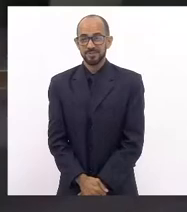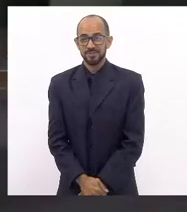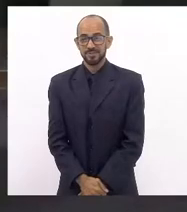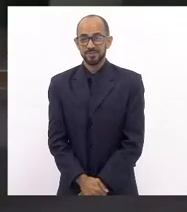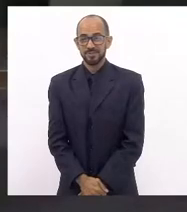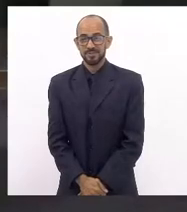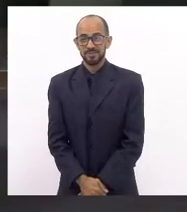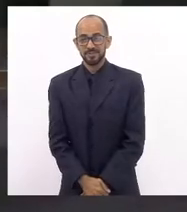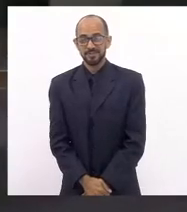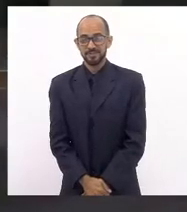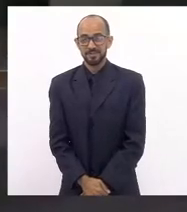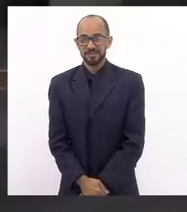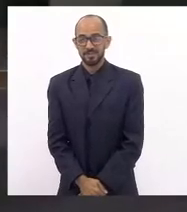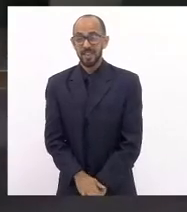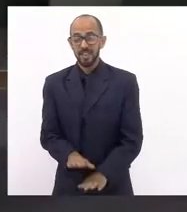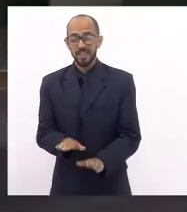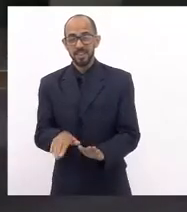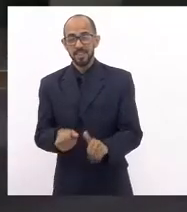Bem,